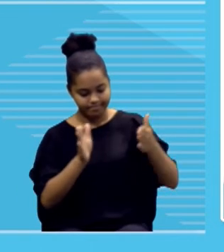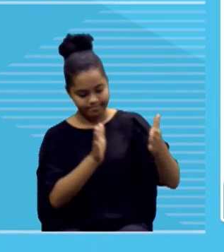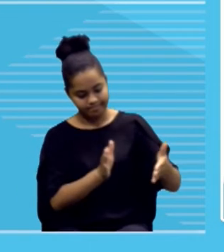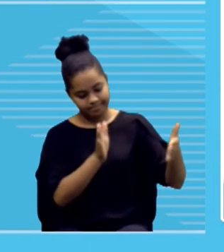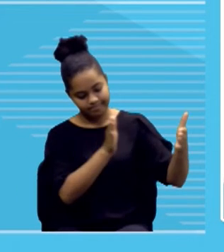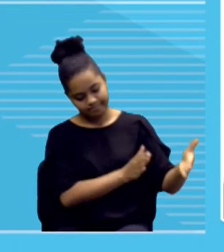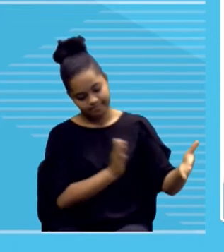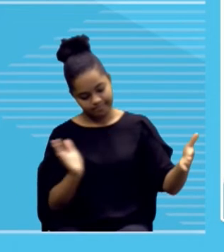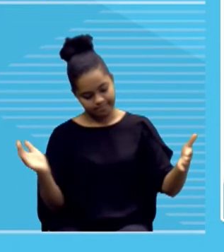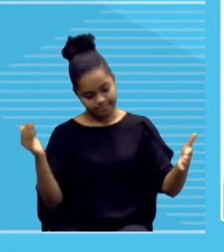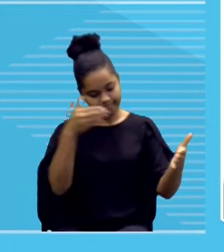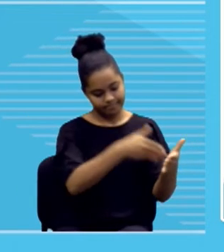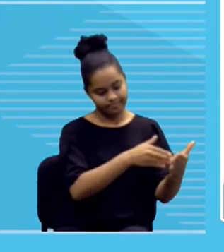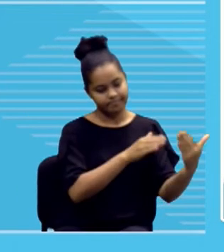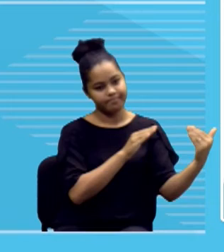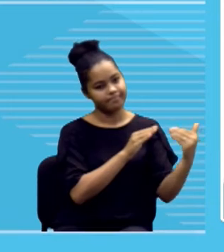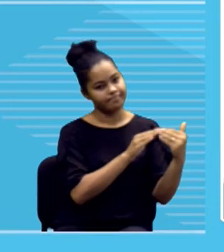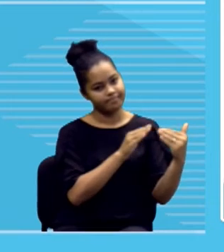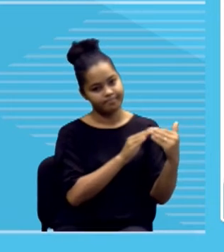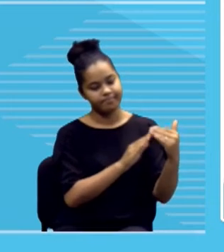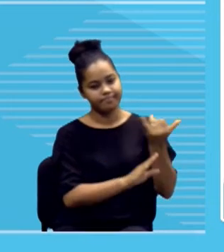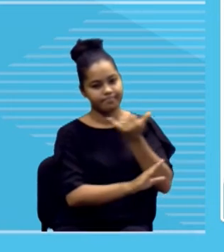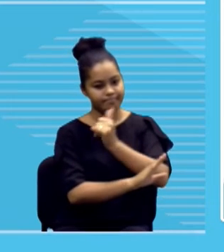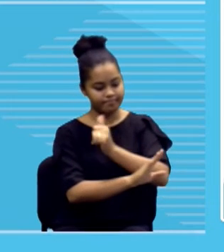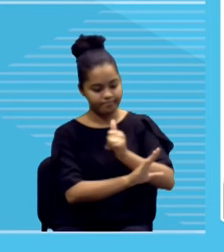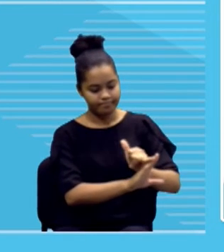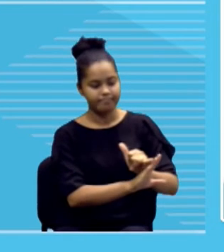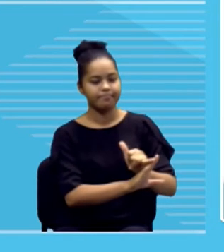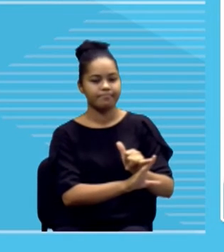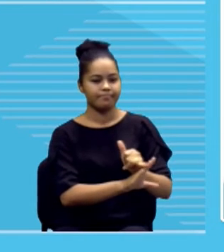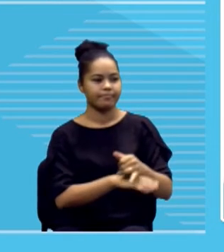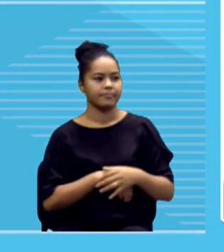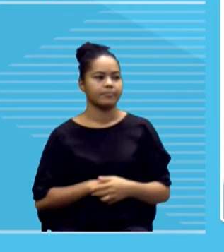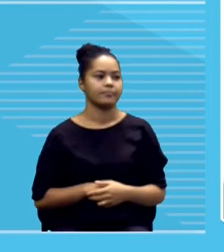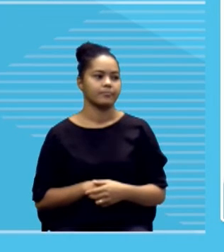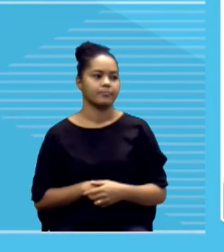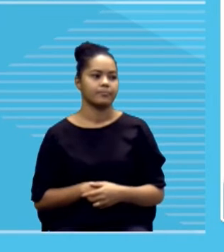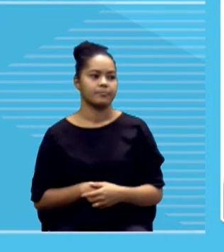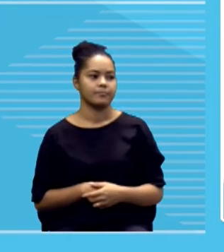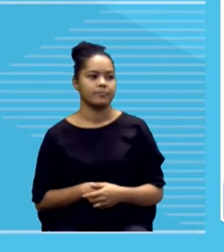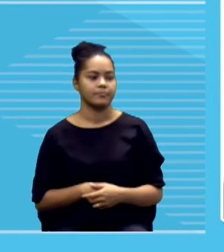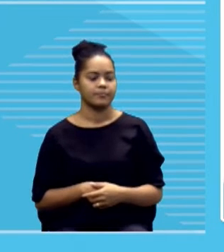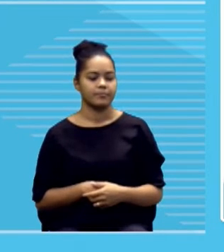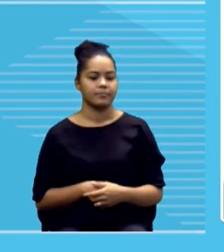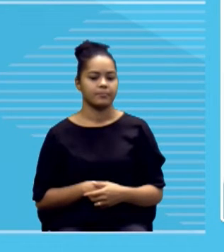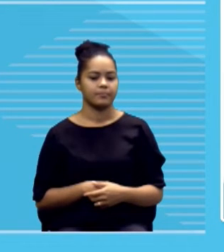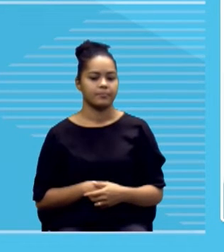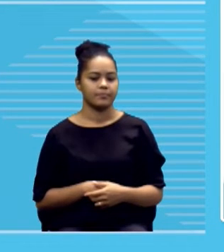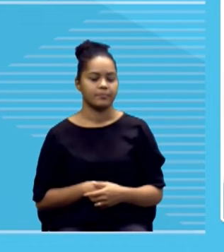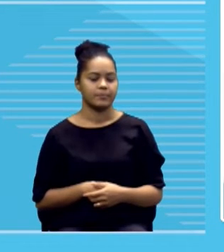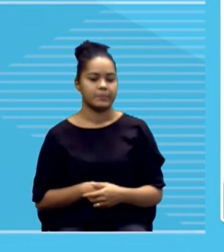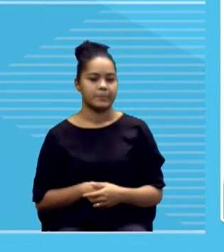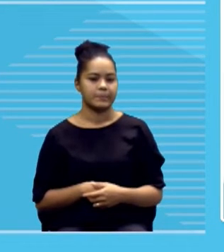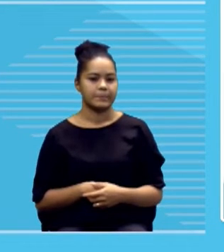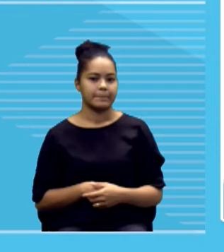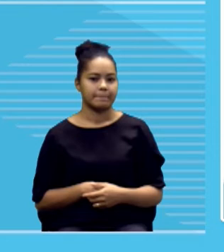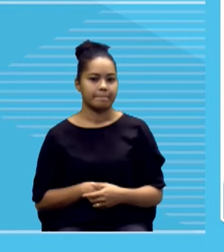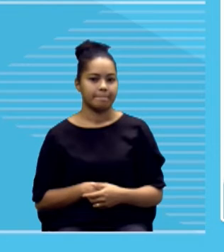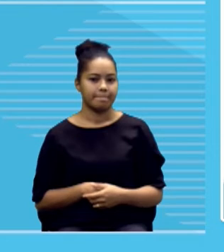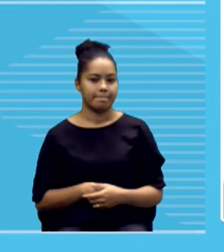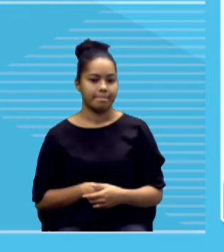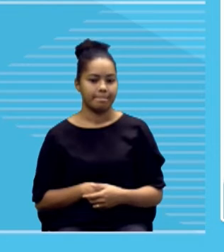quer, ok? As dimensões continentais do Brasil e a distância das unidades